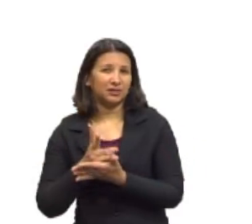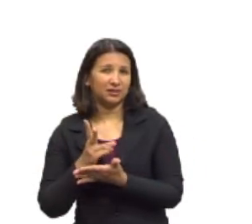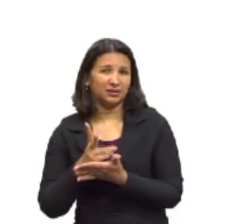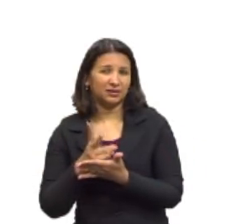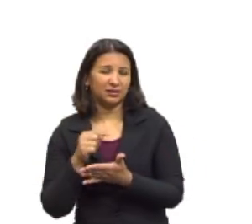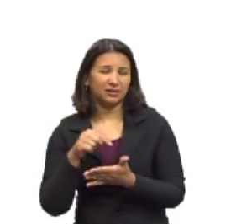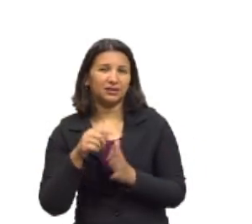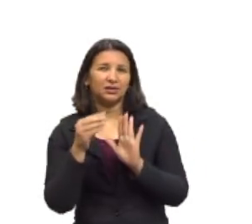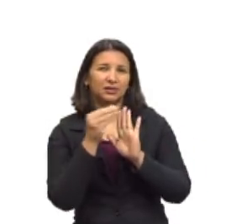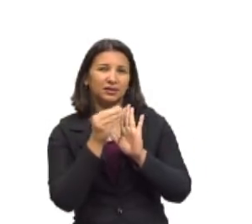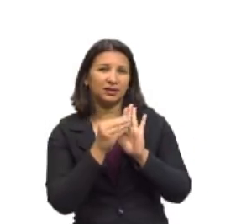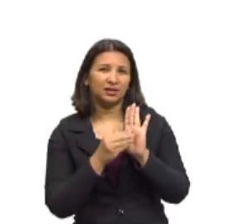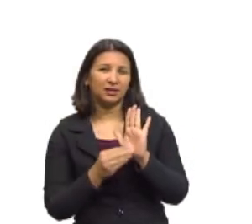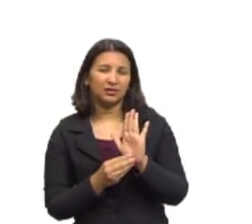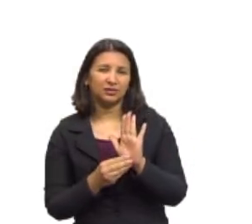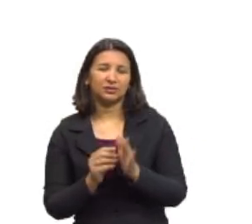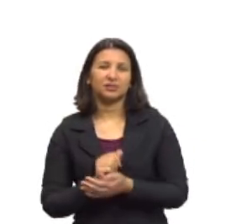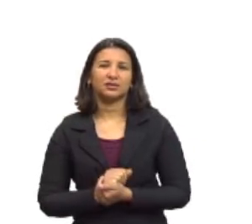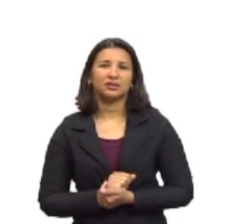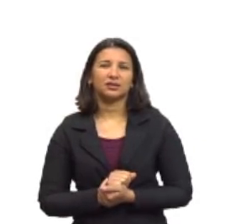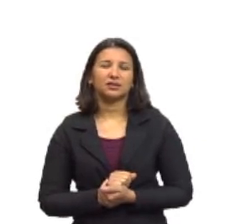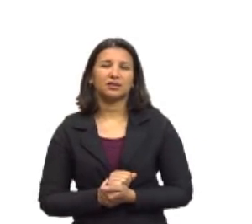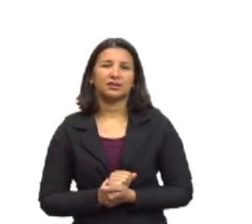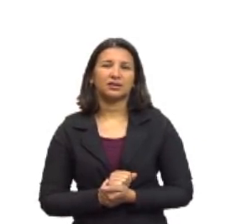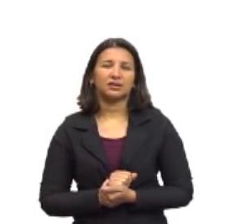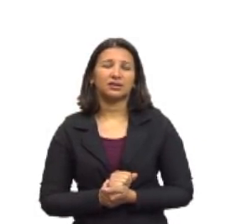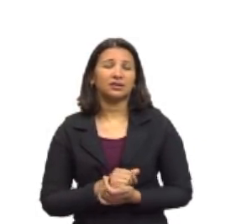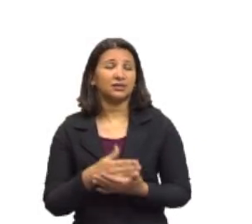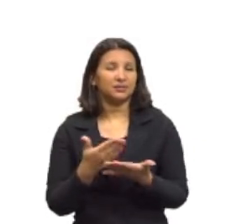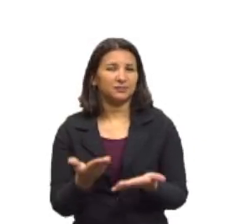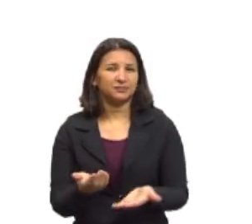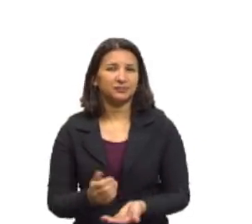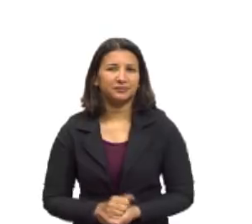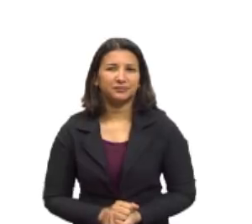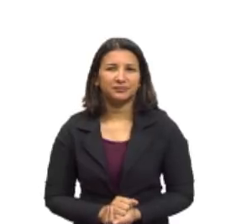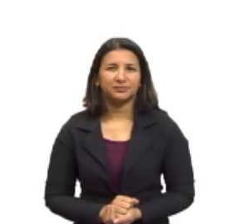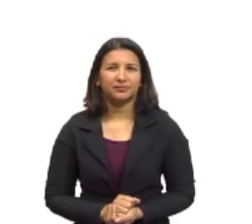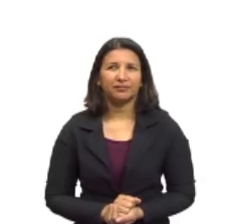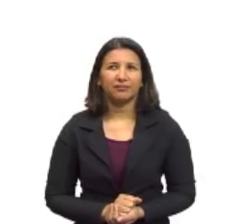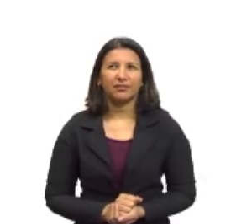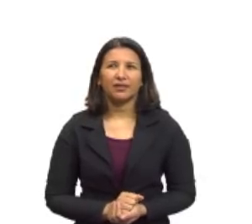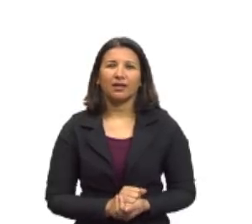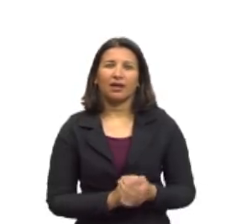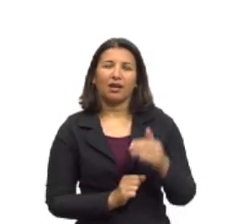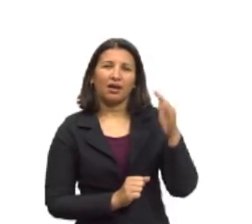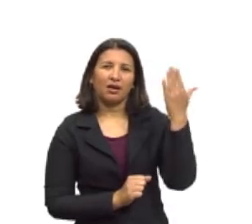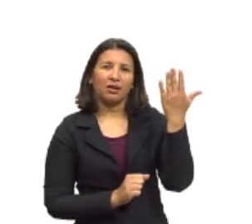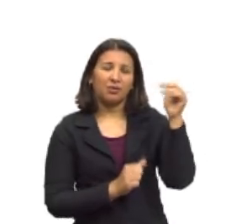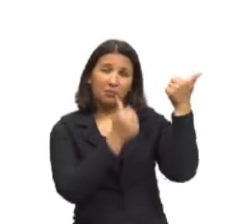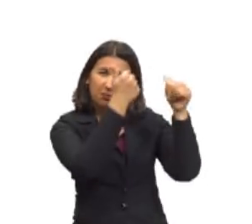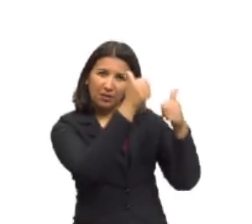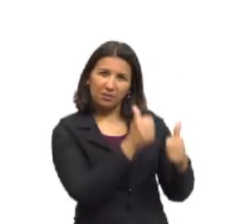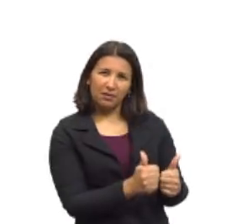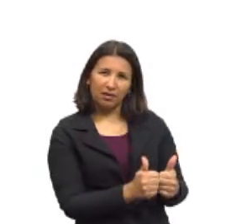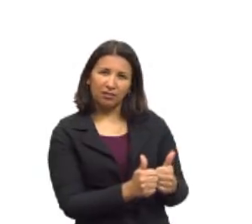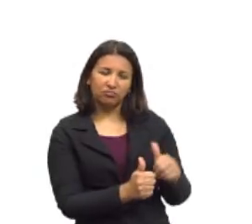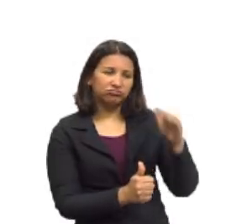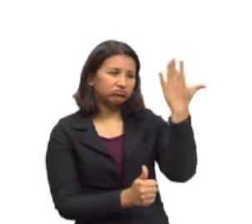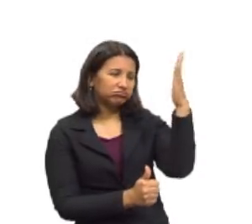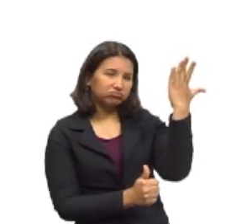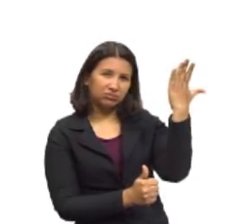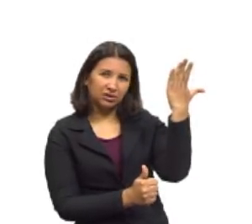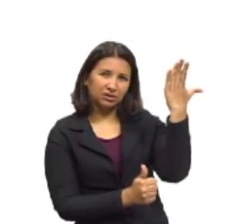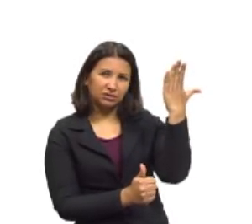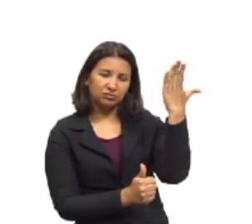desse conteúdo, certo? Então, vamos lá. Uma imagem no espelho plano, como ele